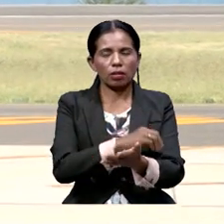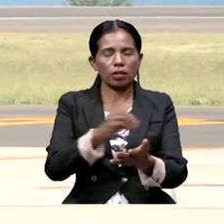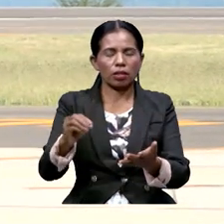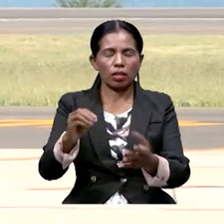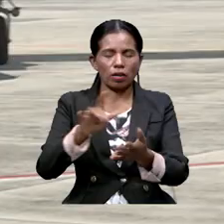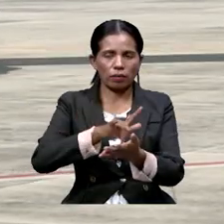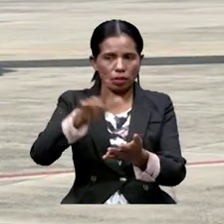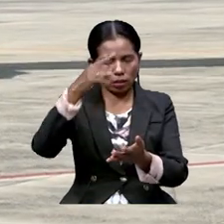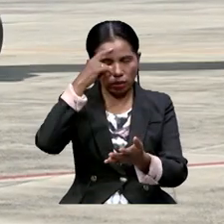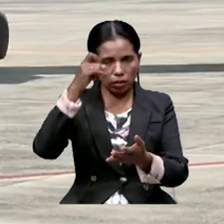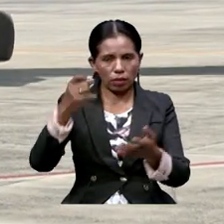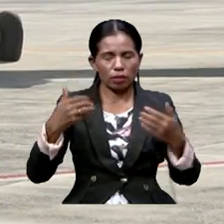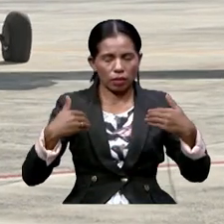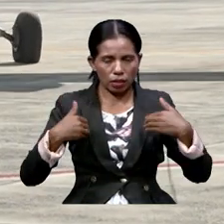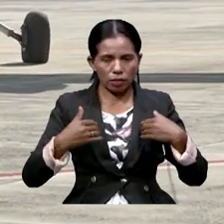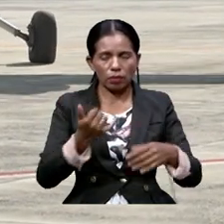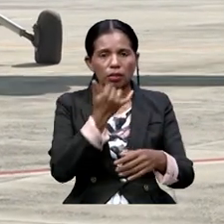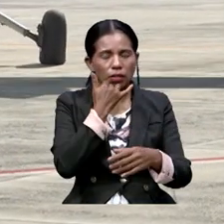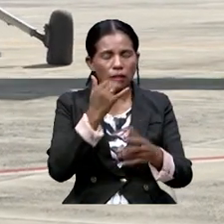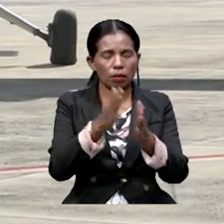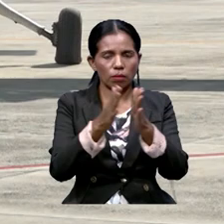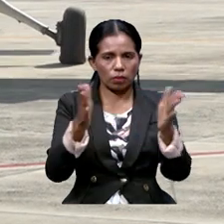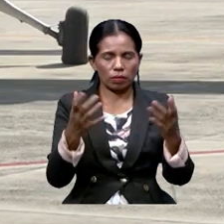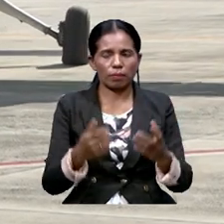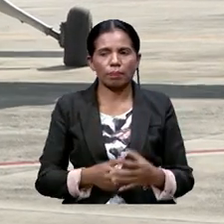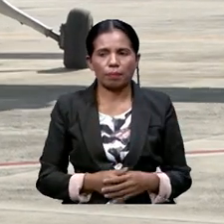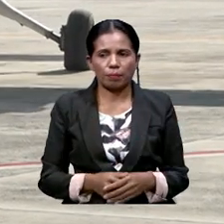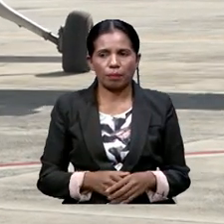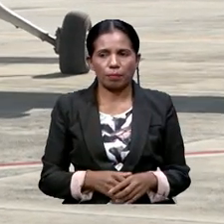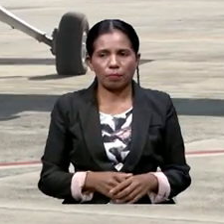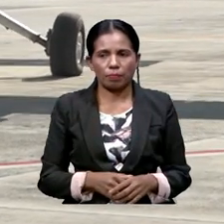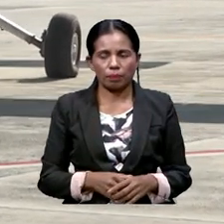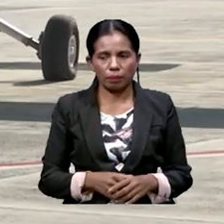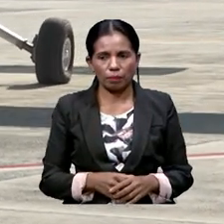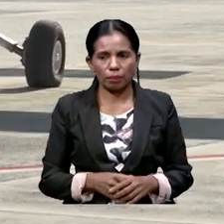refere, tamba moço irregularidade balão. Equipa cobertura, GMN.